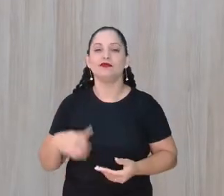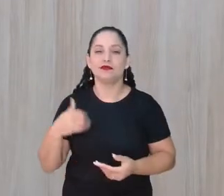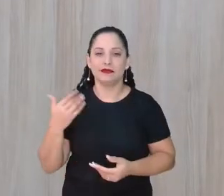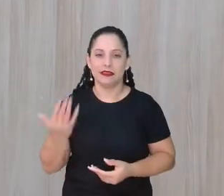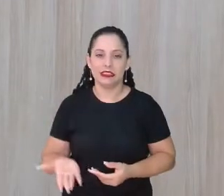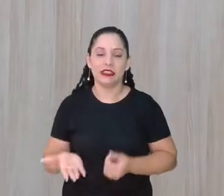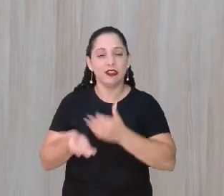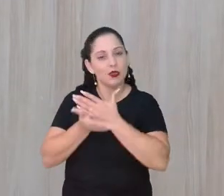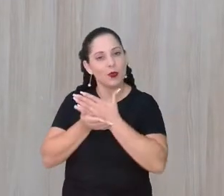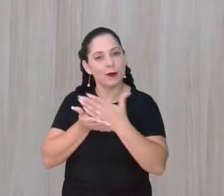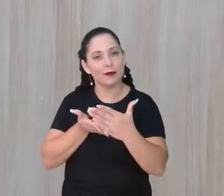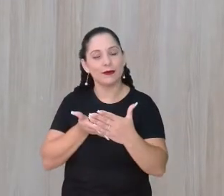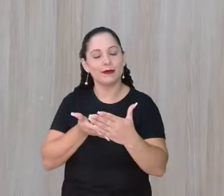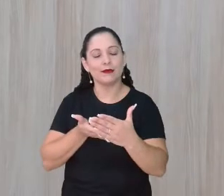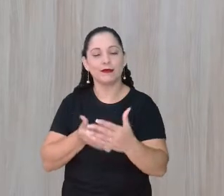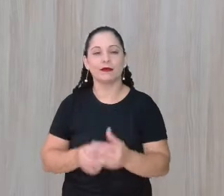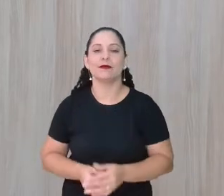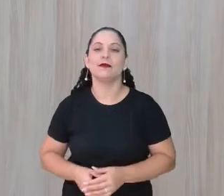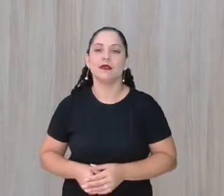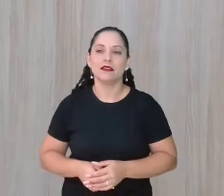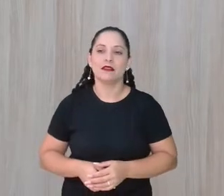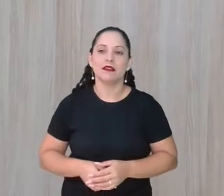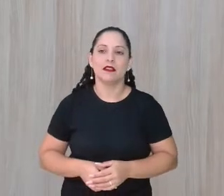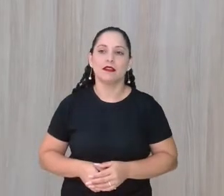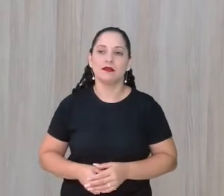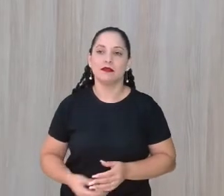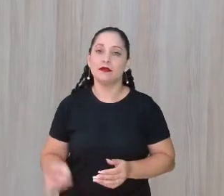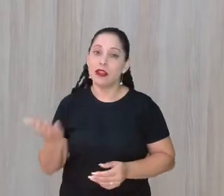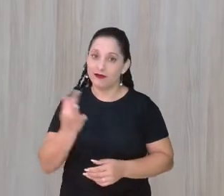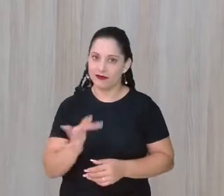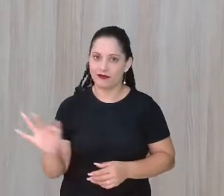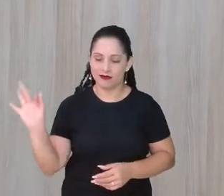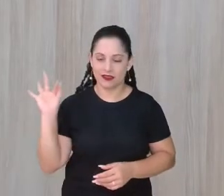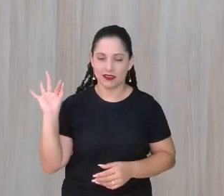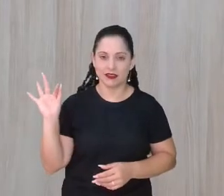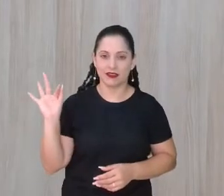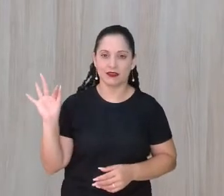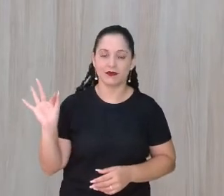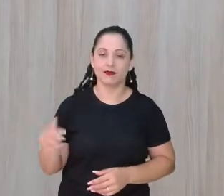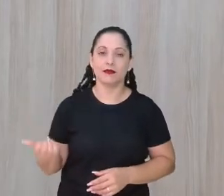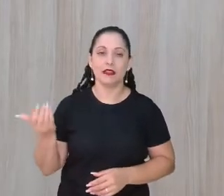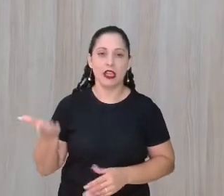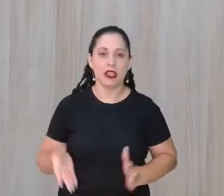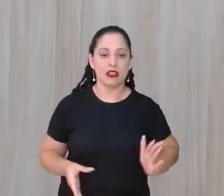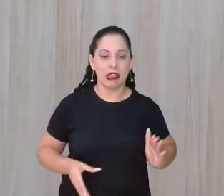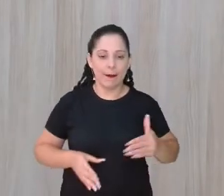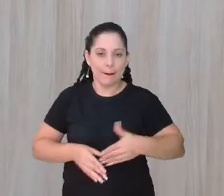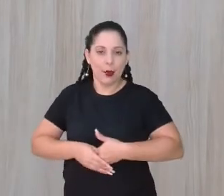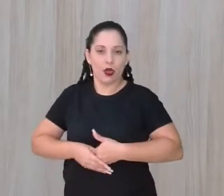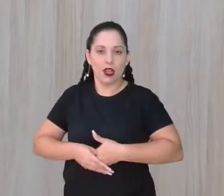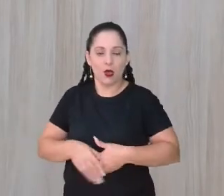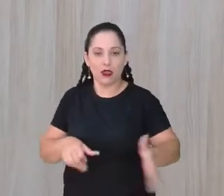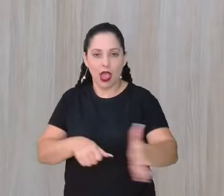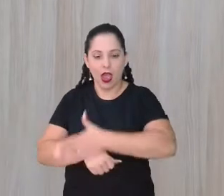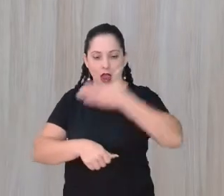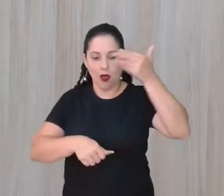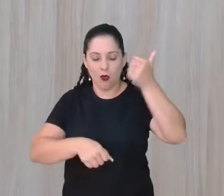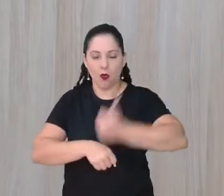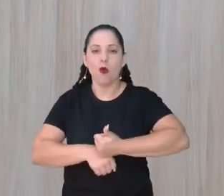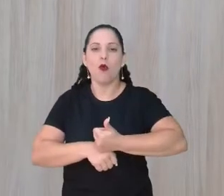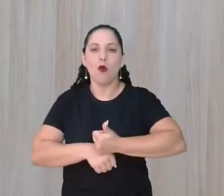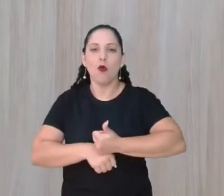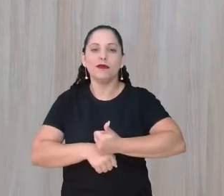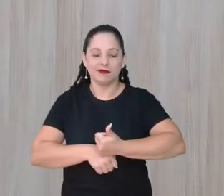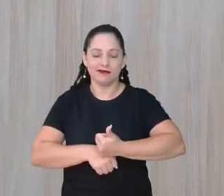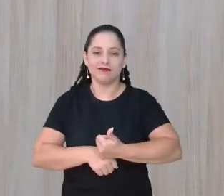momento ainda estava em vigor, né, na França, que Napoleão dá um golpe, né? Ele fecha a Assembleia e